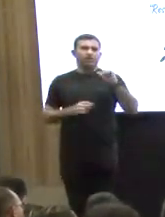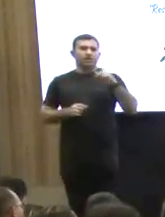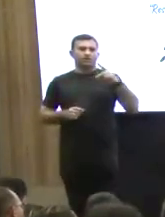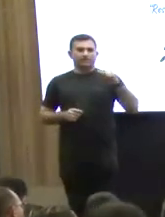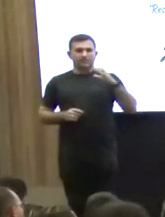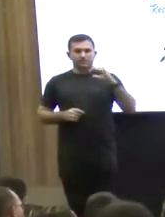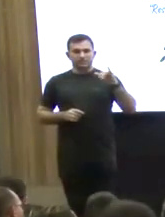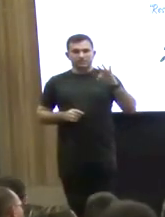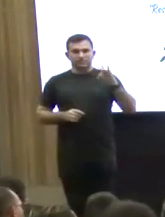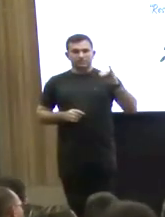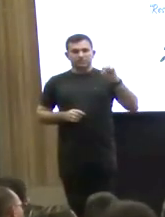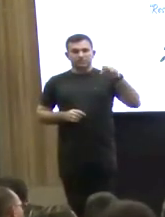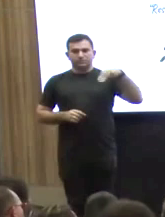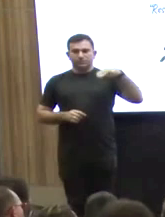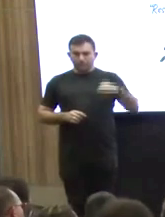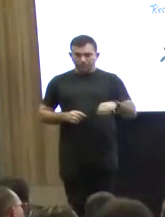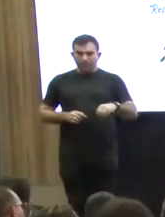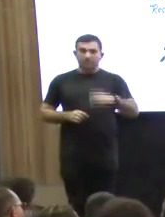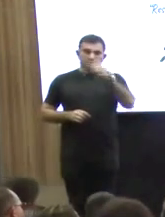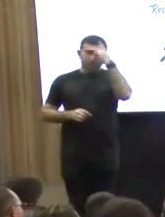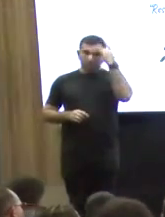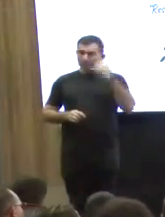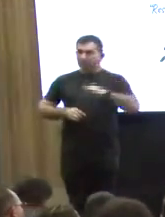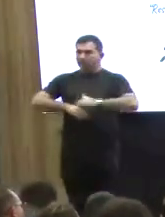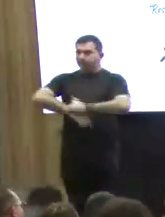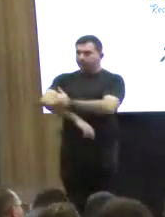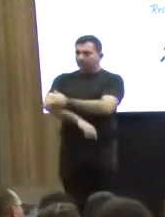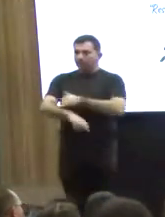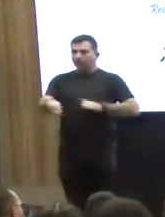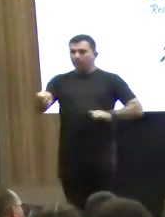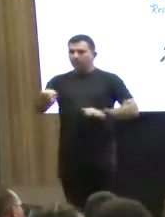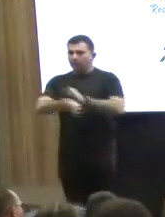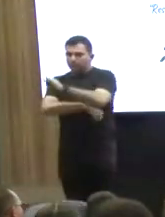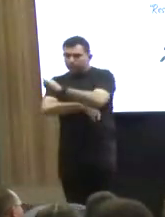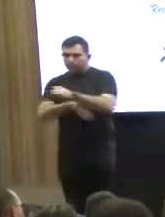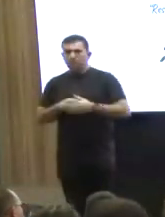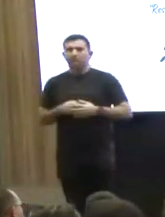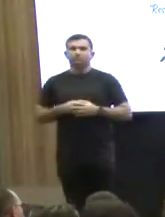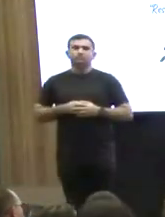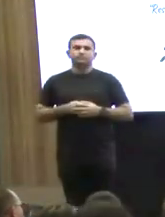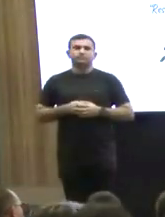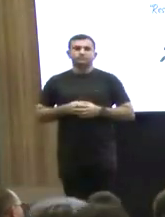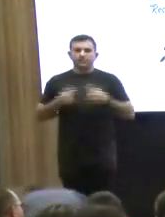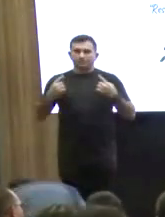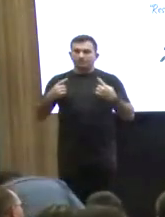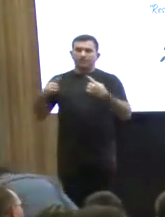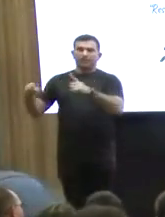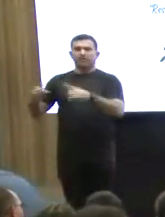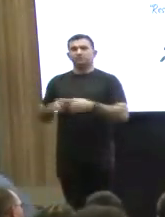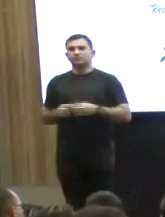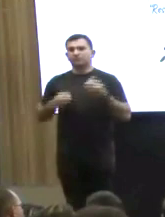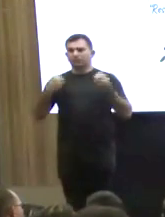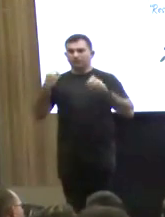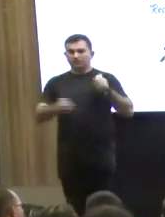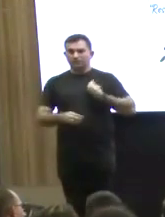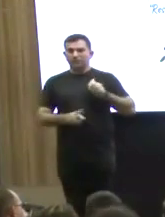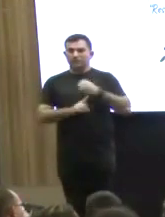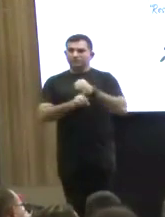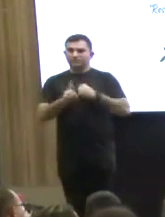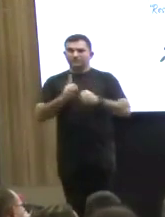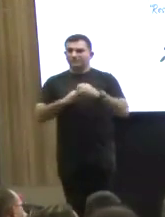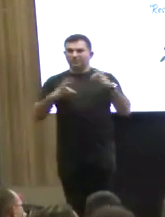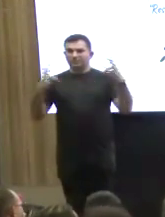como a gordofobia, como o etarismo. Tudo isso que a gente às vezes fala assim, nossa, o que é isso? Como é que eu vou viver na sociedade com tudo isso?